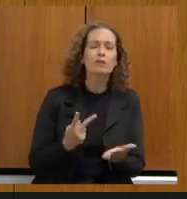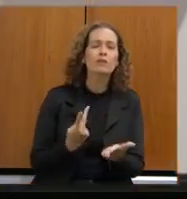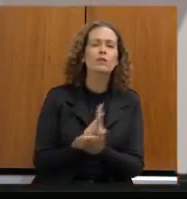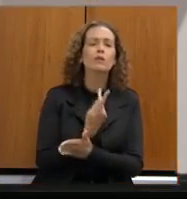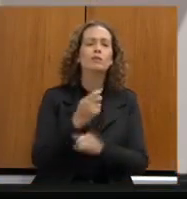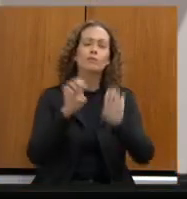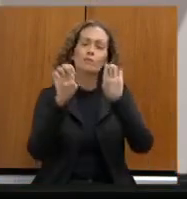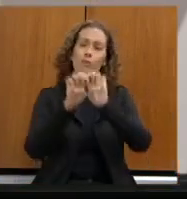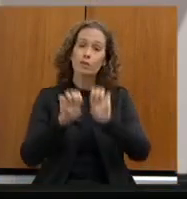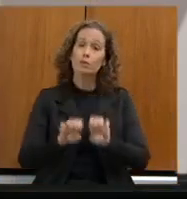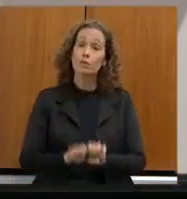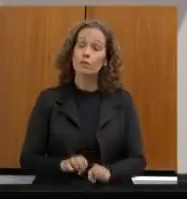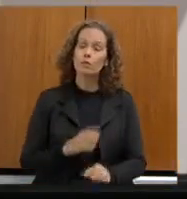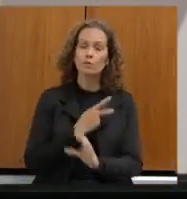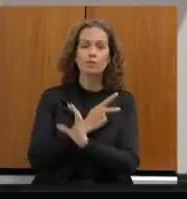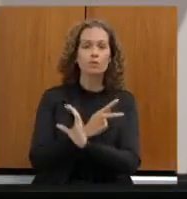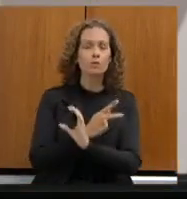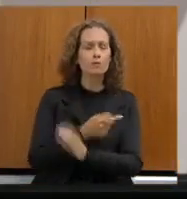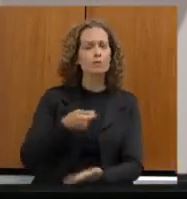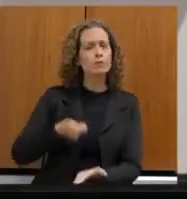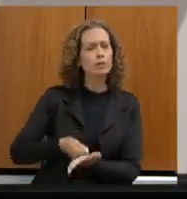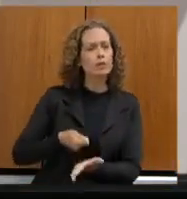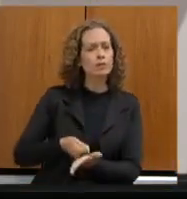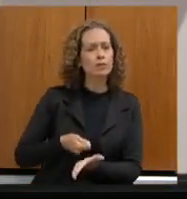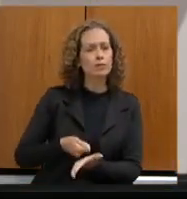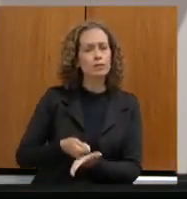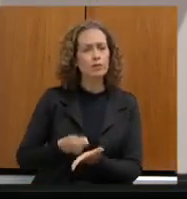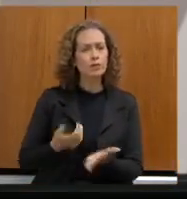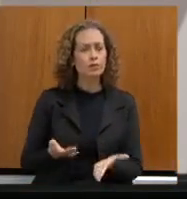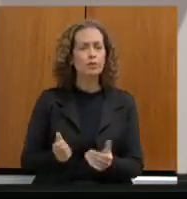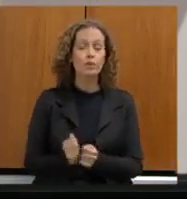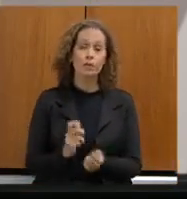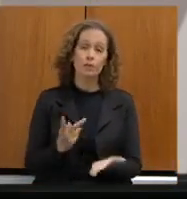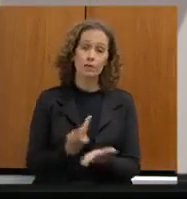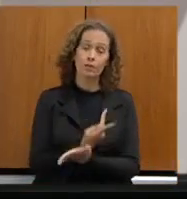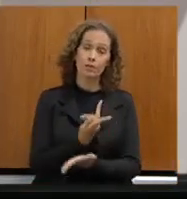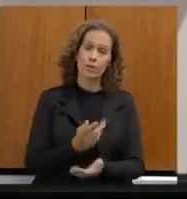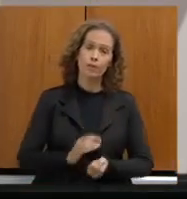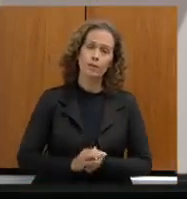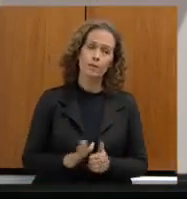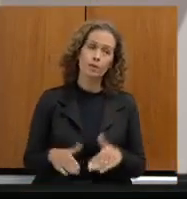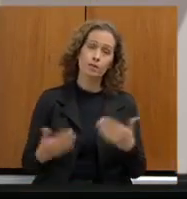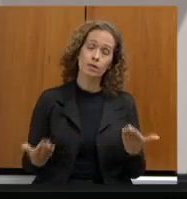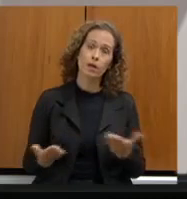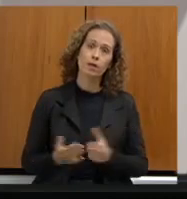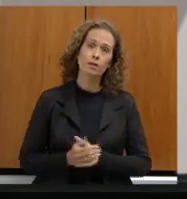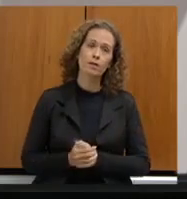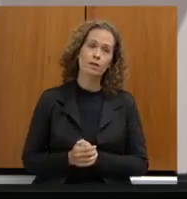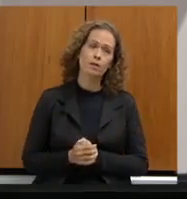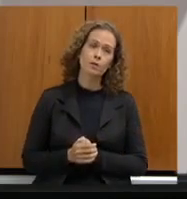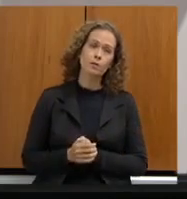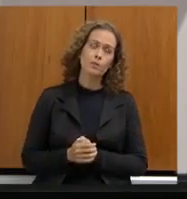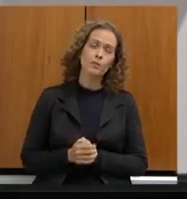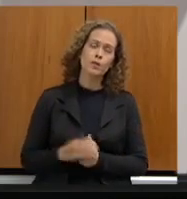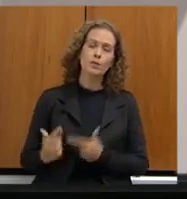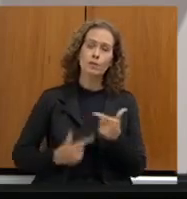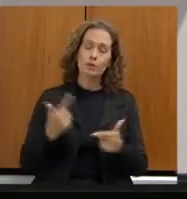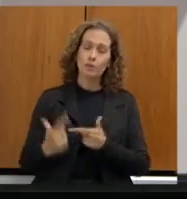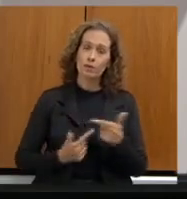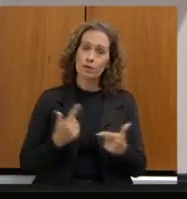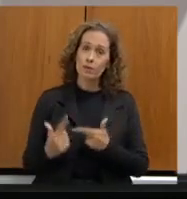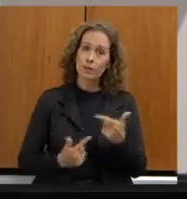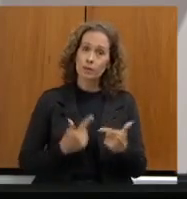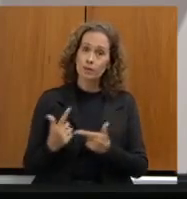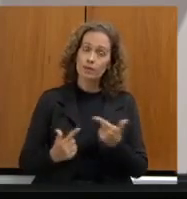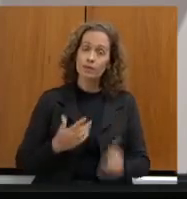na estrutura que a polícia civil tem exigido para que ele funcione então como eu estou né Trabalhando